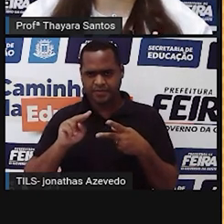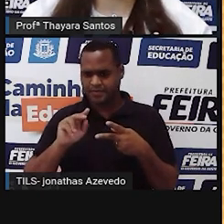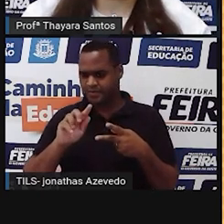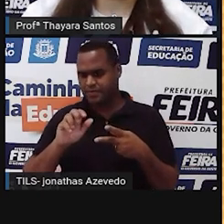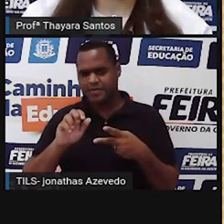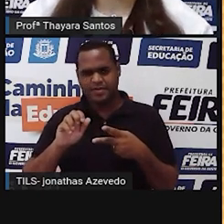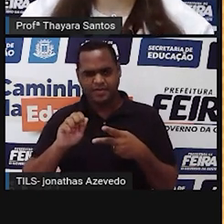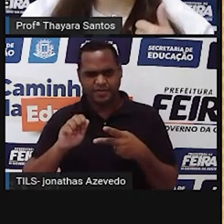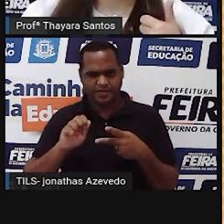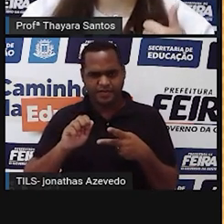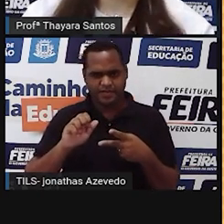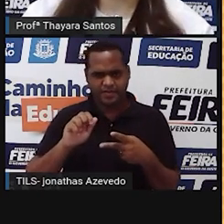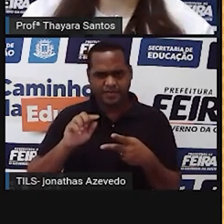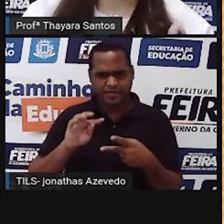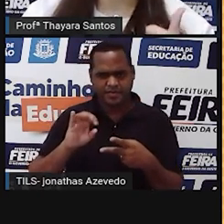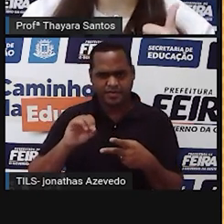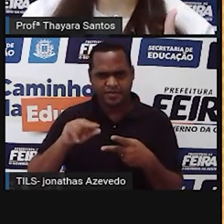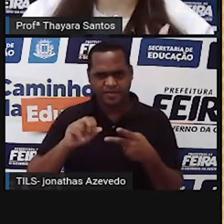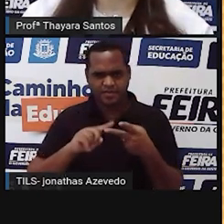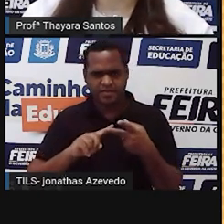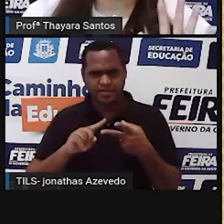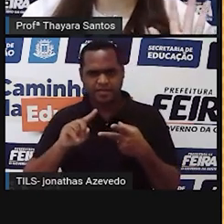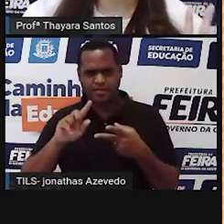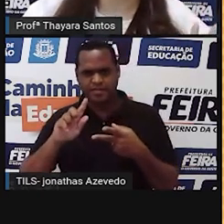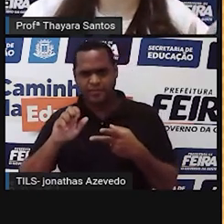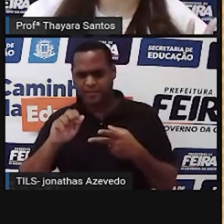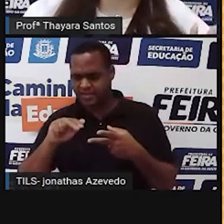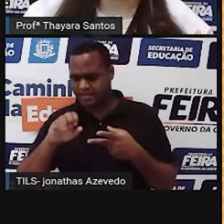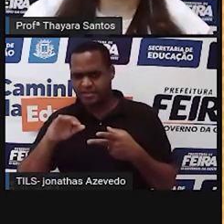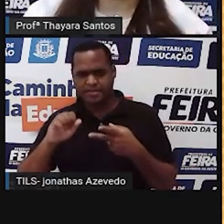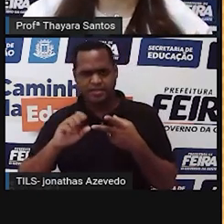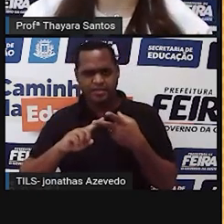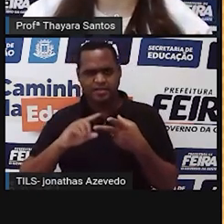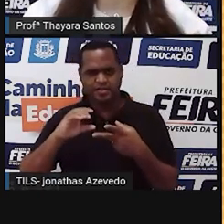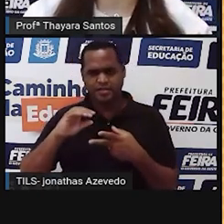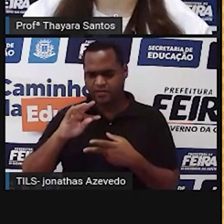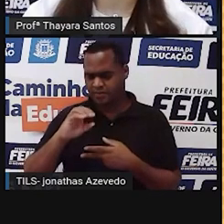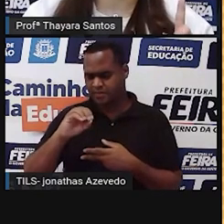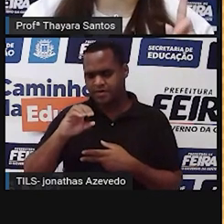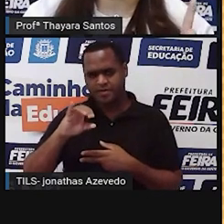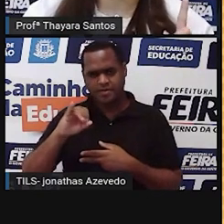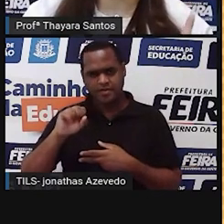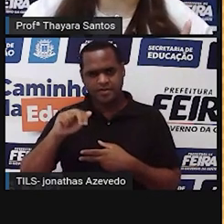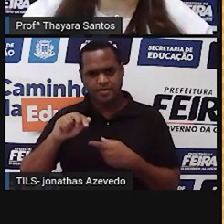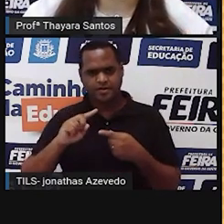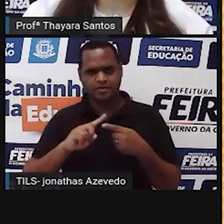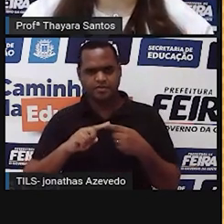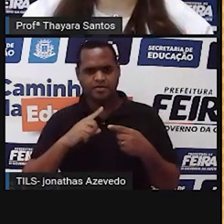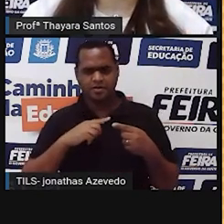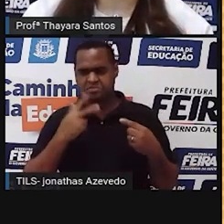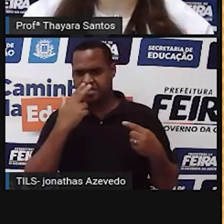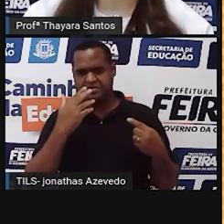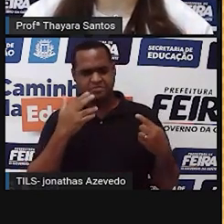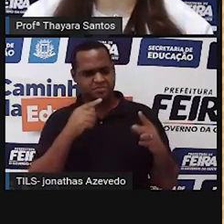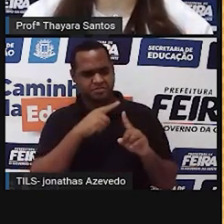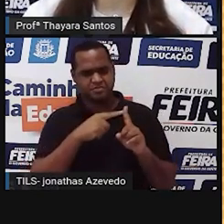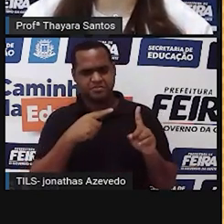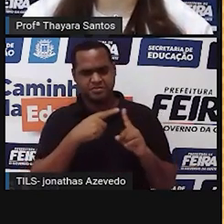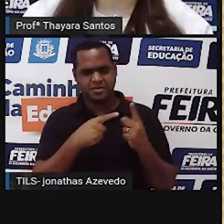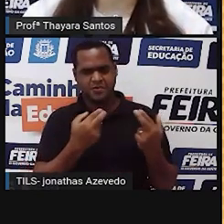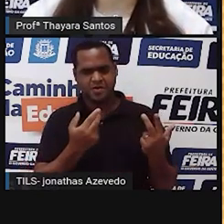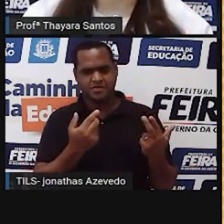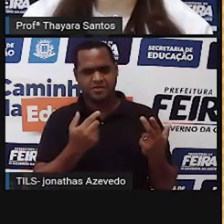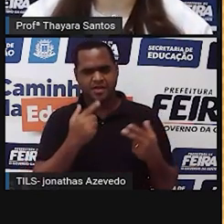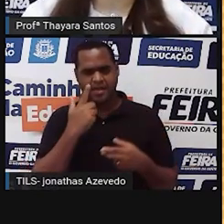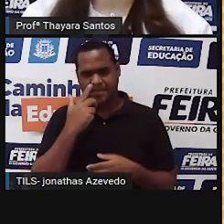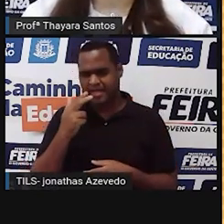a citosina. No RNA, a gente tem quase as mesmas bases nitrogenadas, exceto uma, porque no RNA a gente não